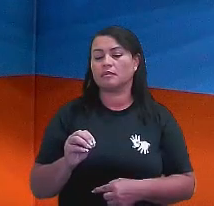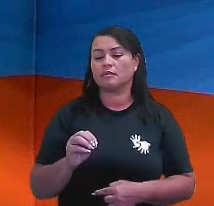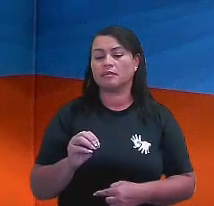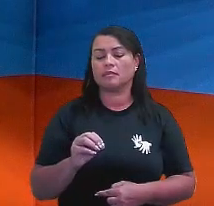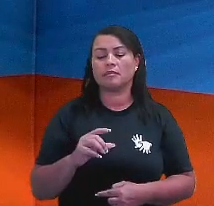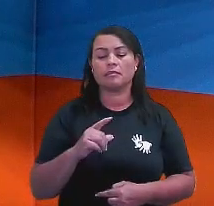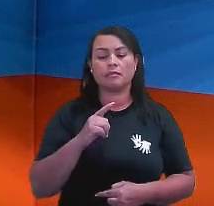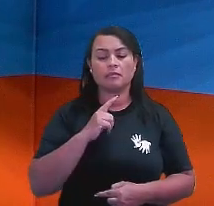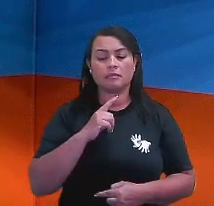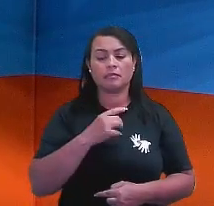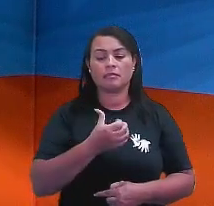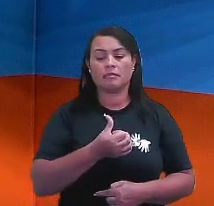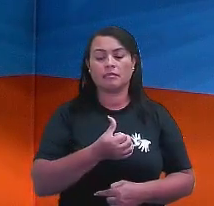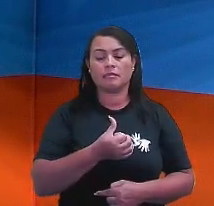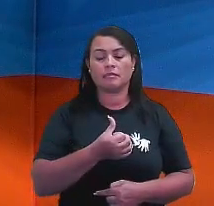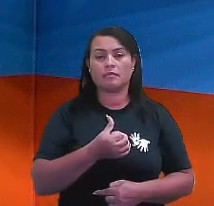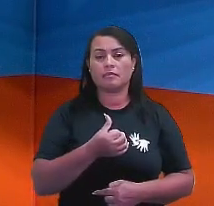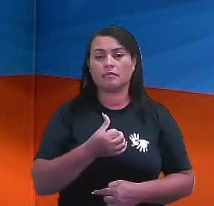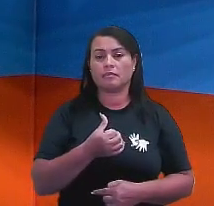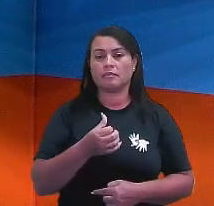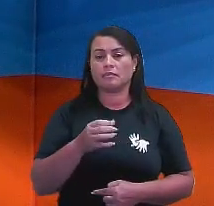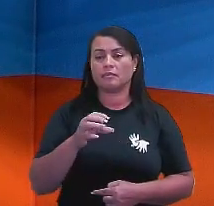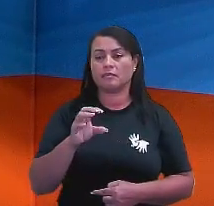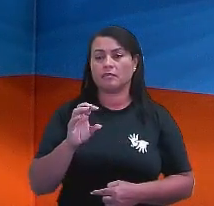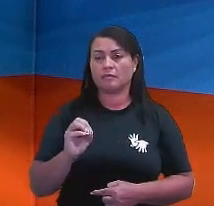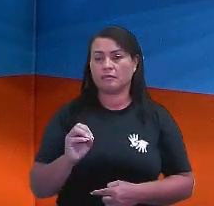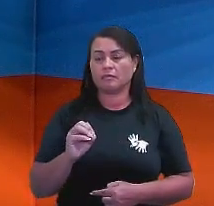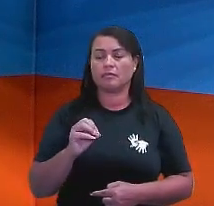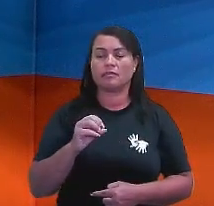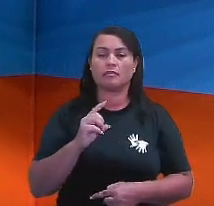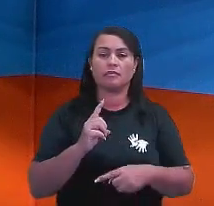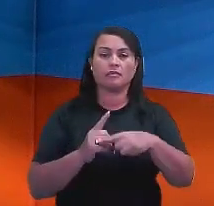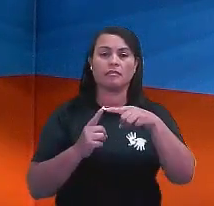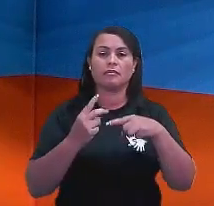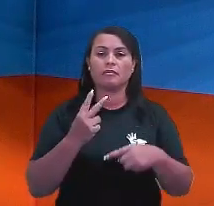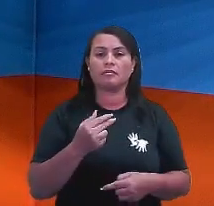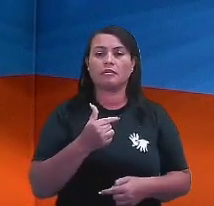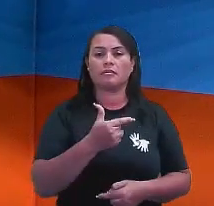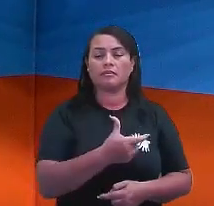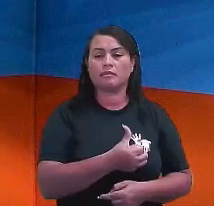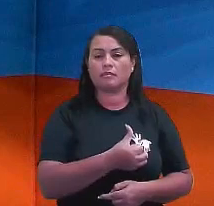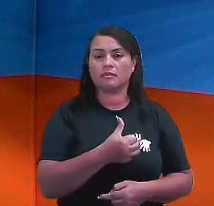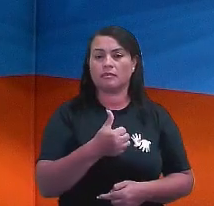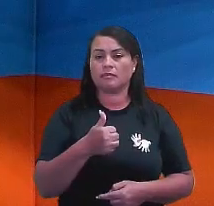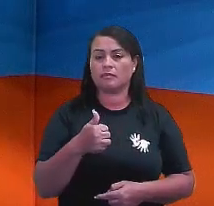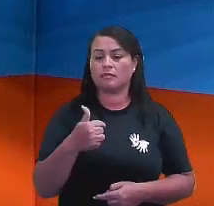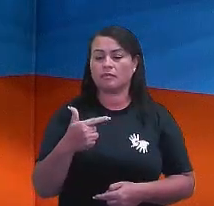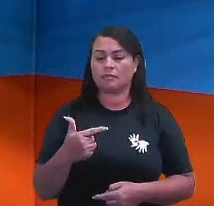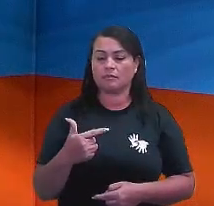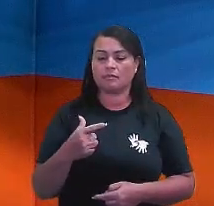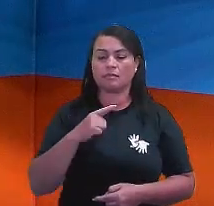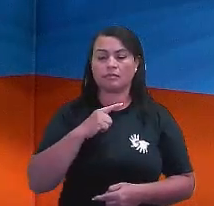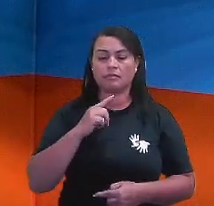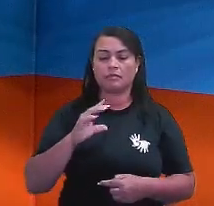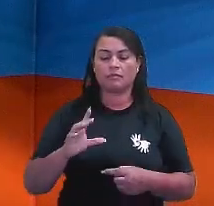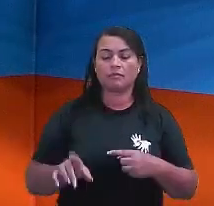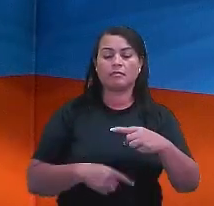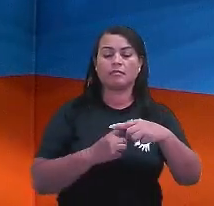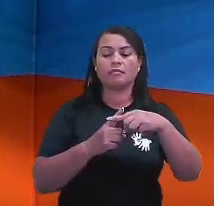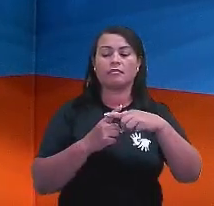com 600. 610. Com 2, 612. O resultado, eu adiciono mais